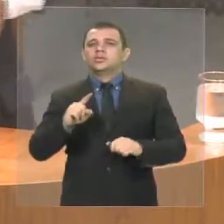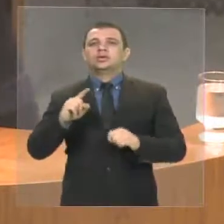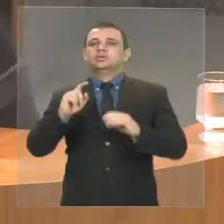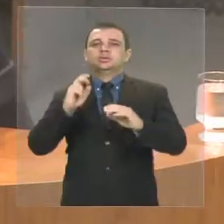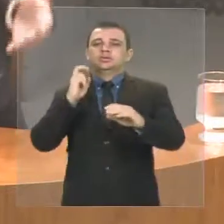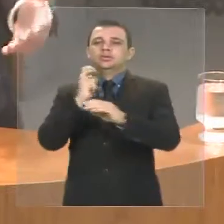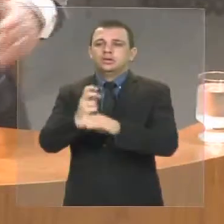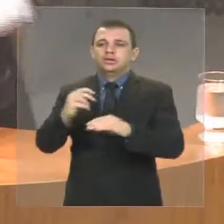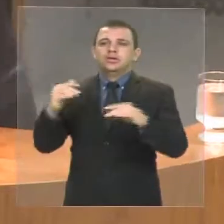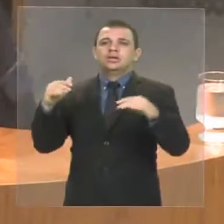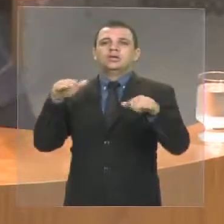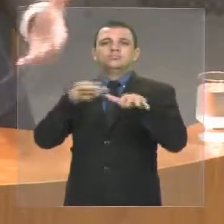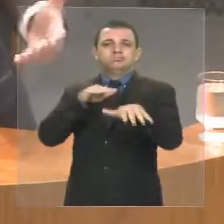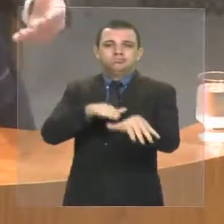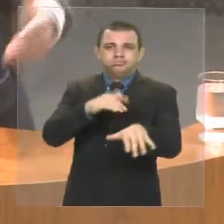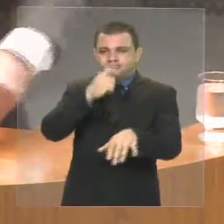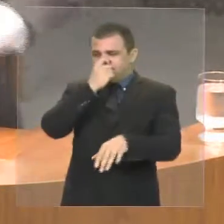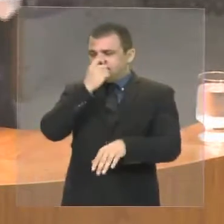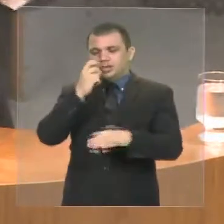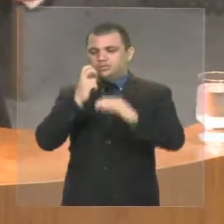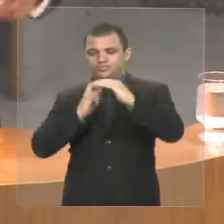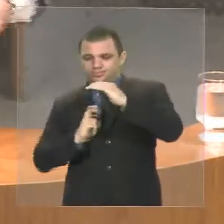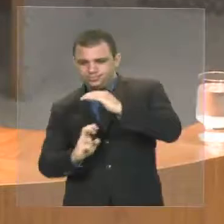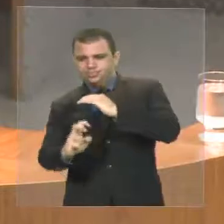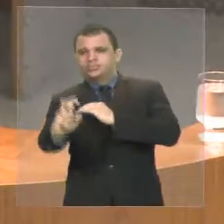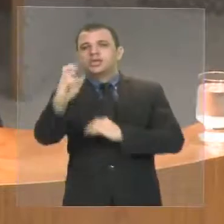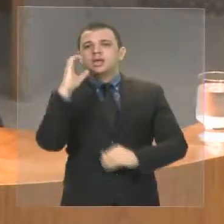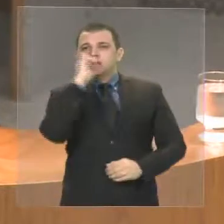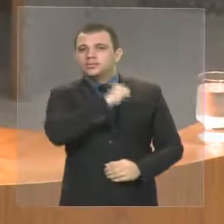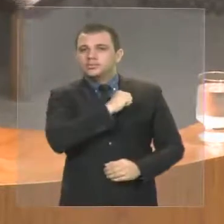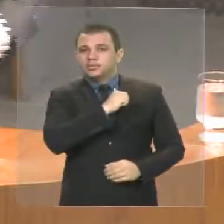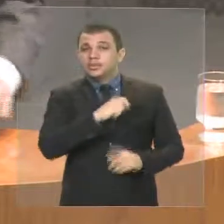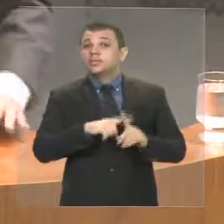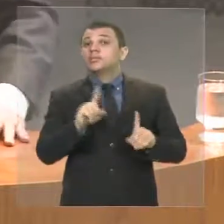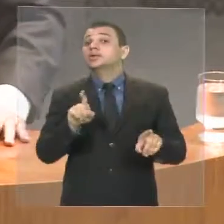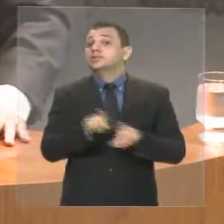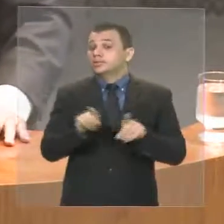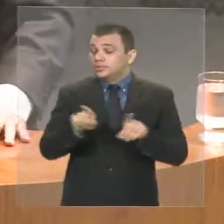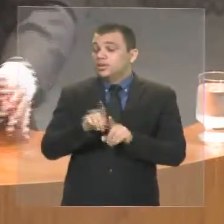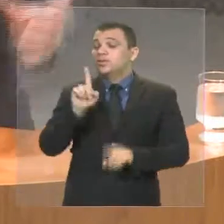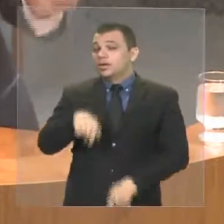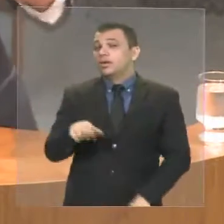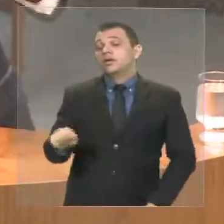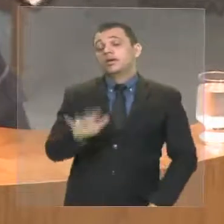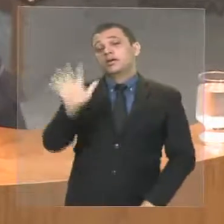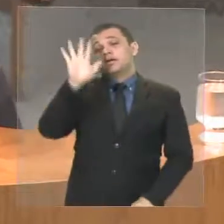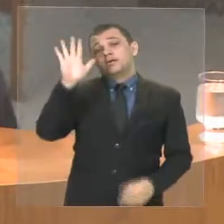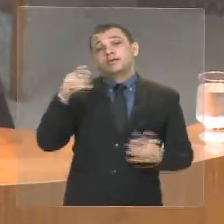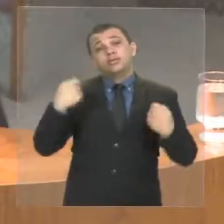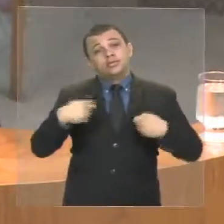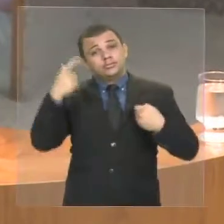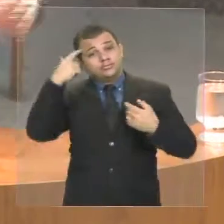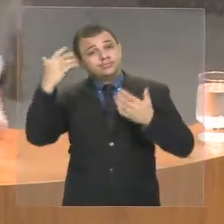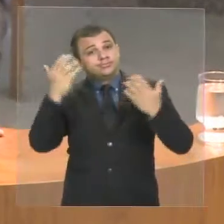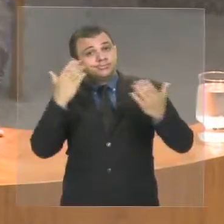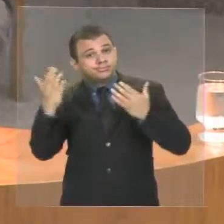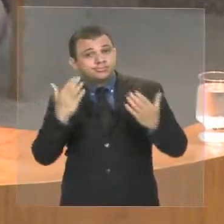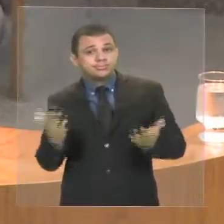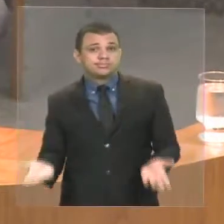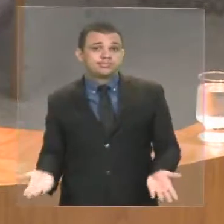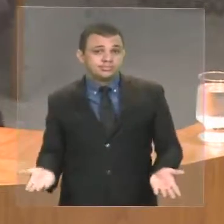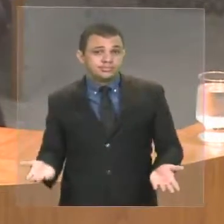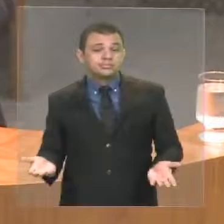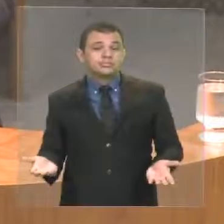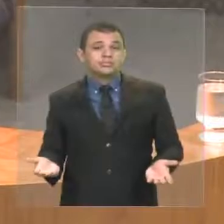percurso, é mais rápido, é mais confortável, mas em compensação é o mais caro de todos. Então você tem que ver o custo-benefício.